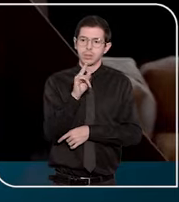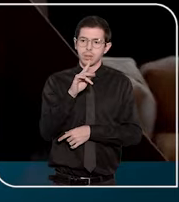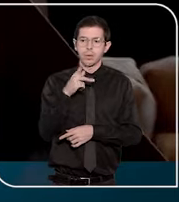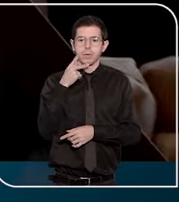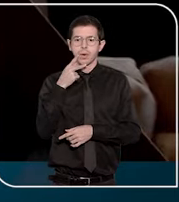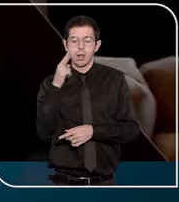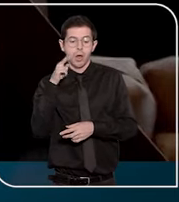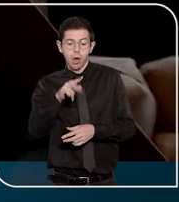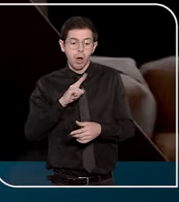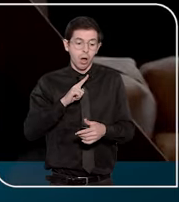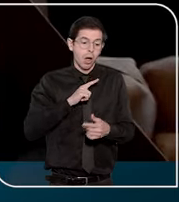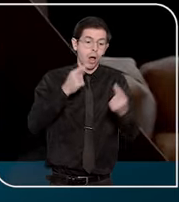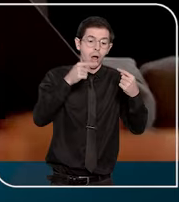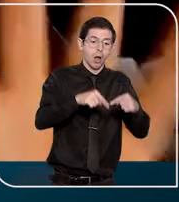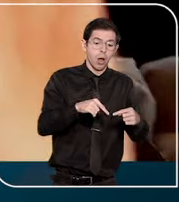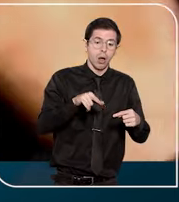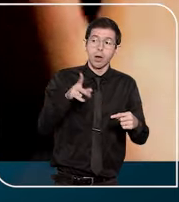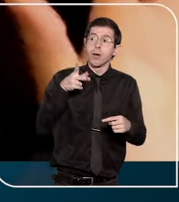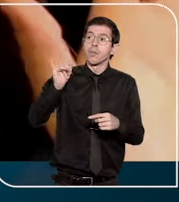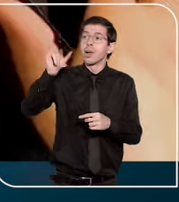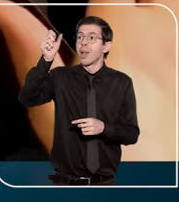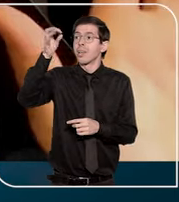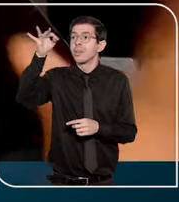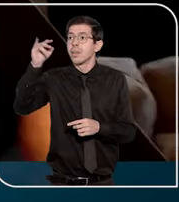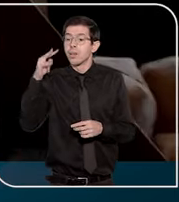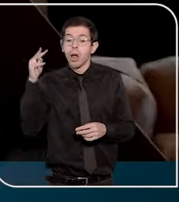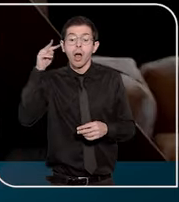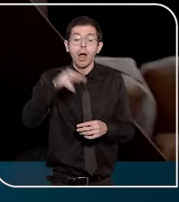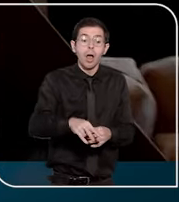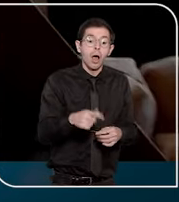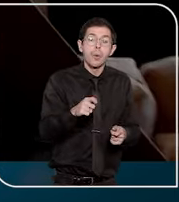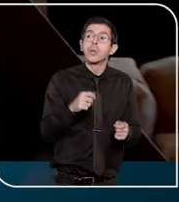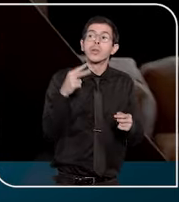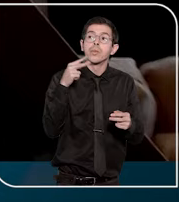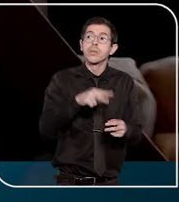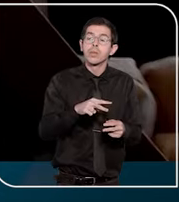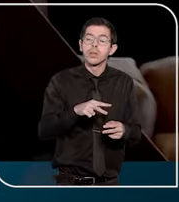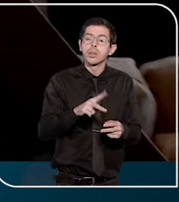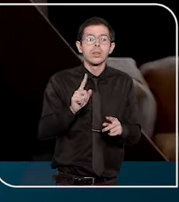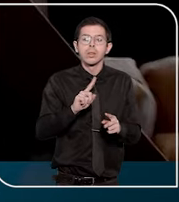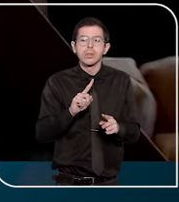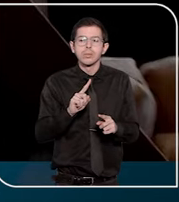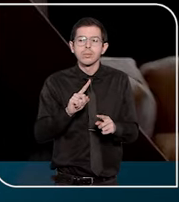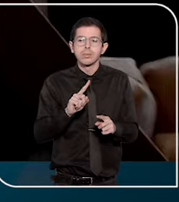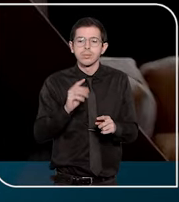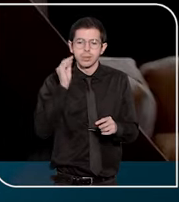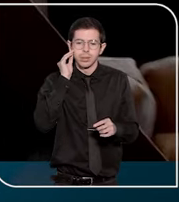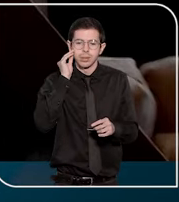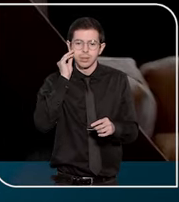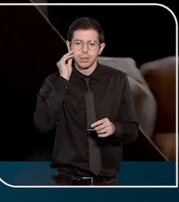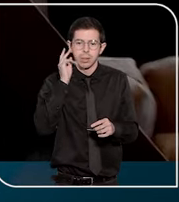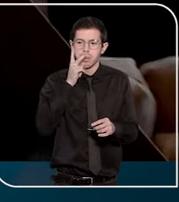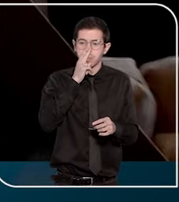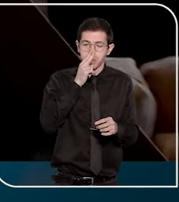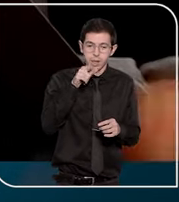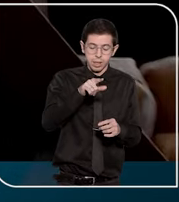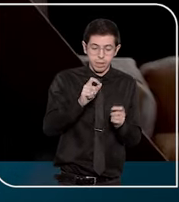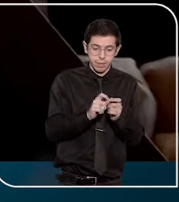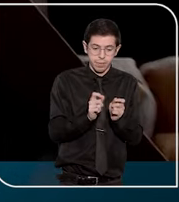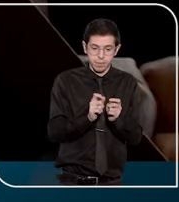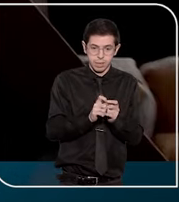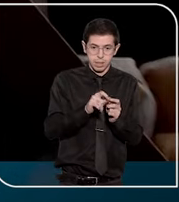aqui, vai lá, STF, agora você vai ter, que é o devido processo legal. Na prática, você acabaria fazendo o Supremo Tribunal Federal